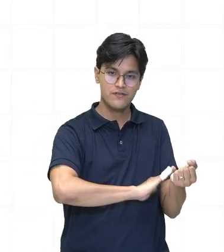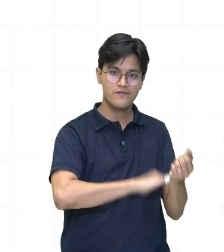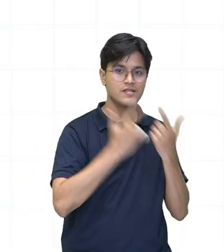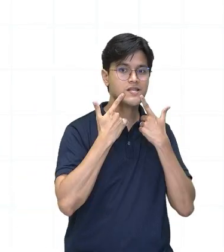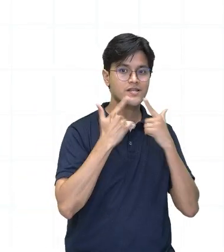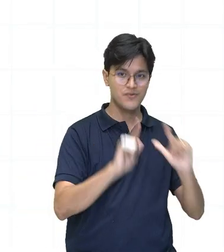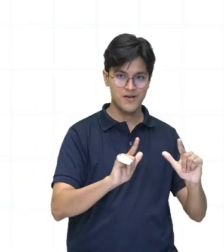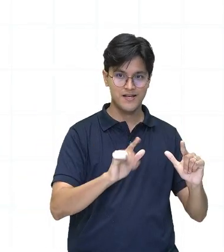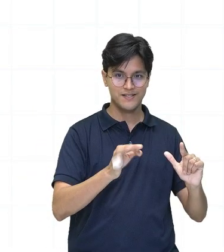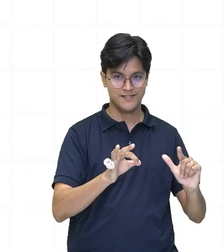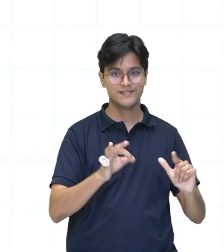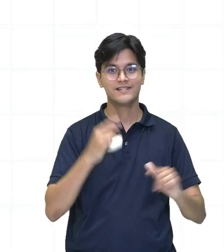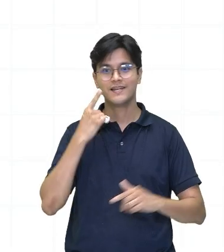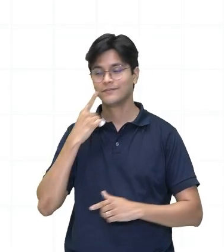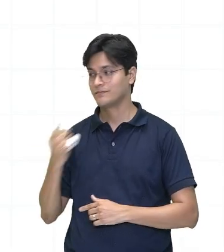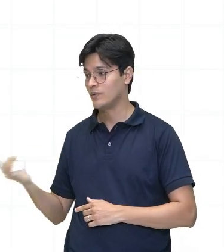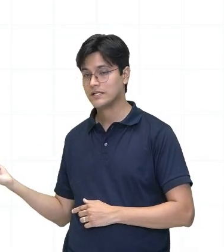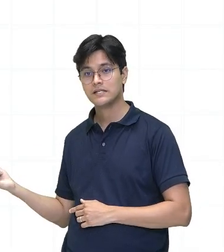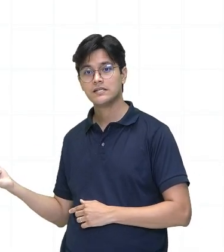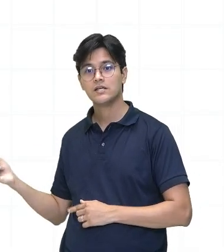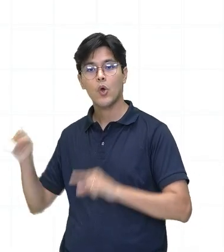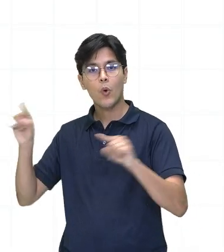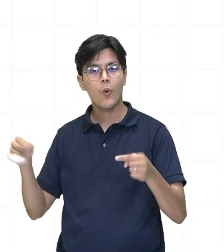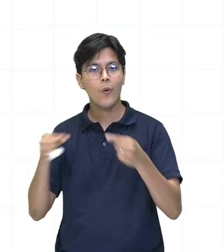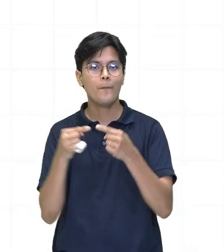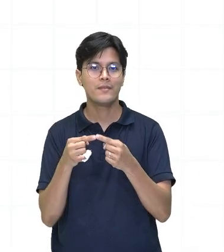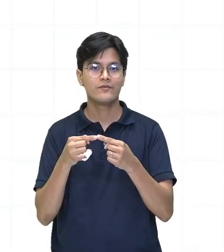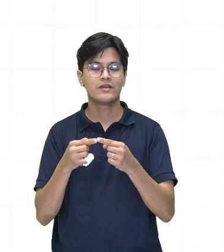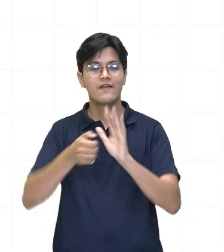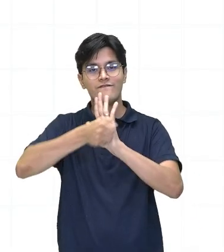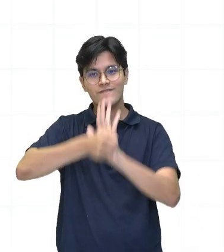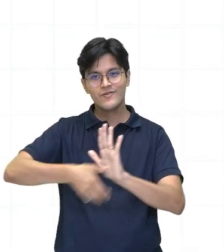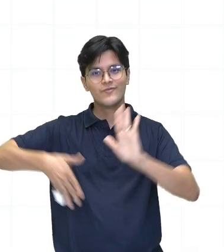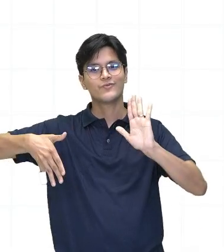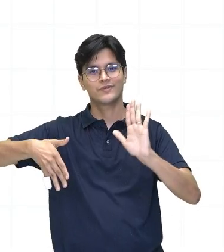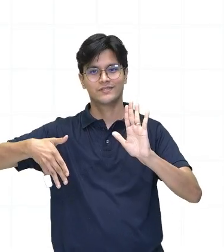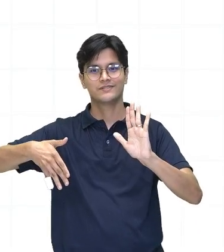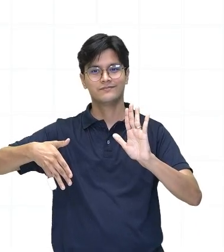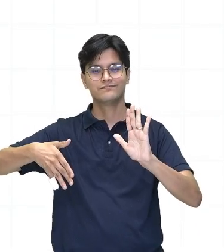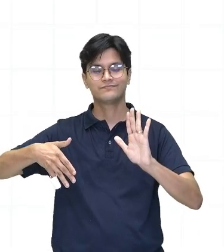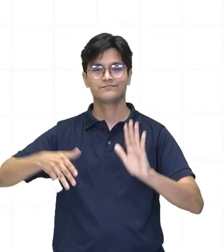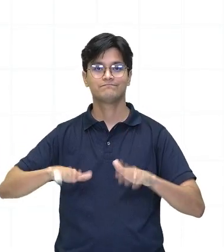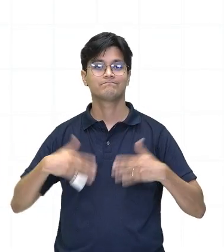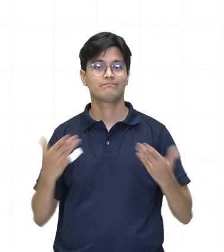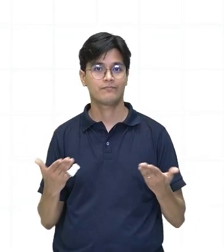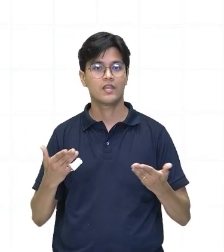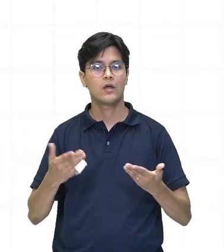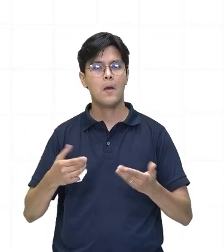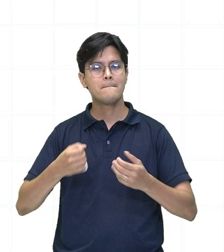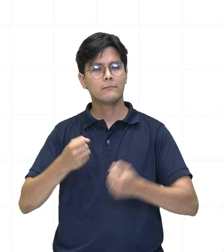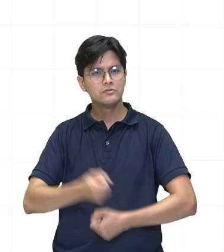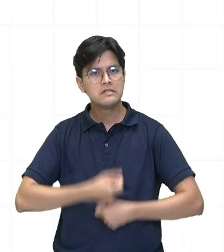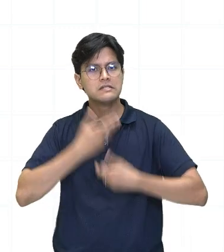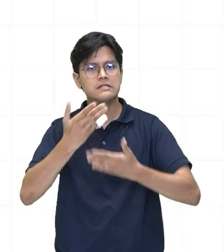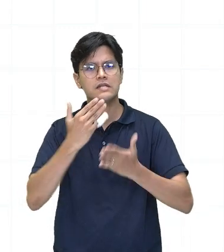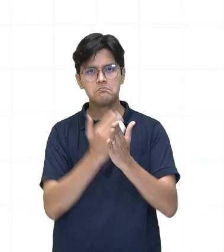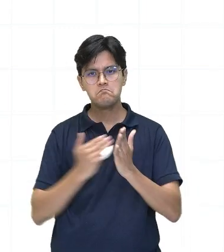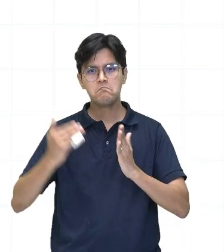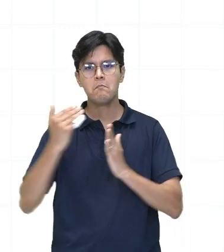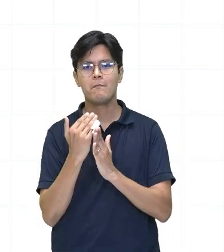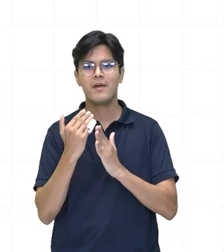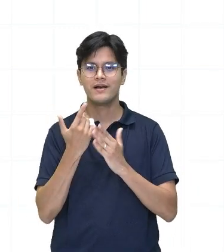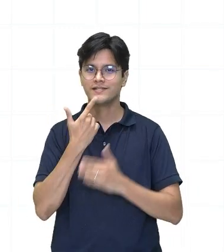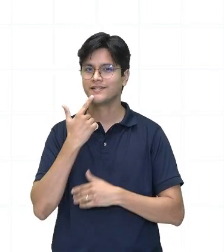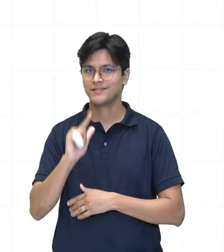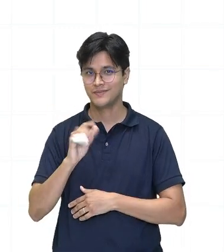nós já estudamos e sabemos que é um recurso para dar mais expressividade à nossa língua, certo? E